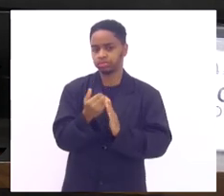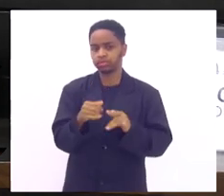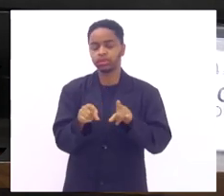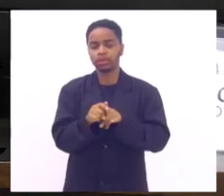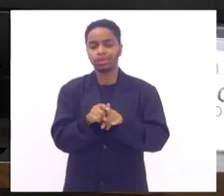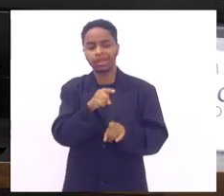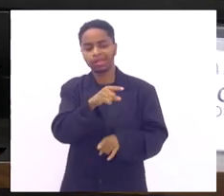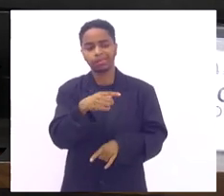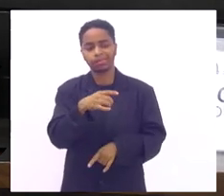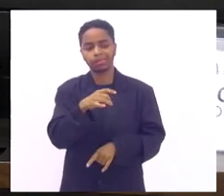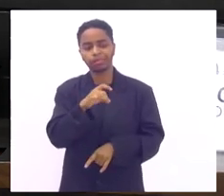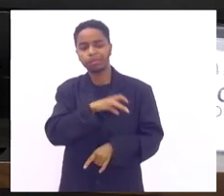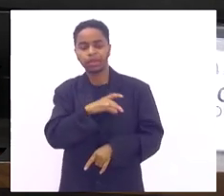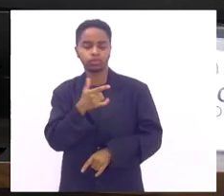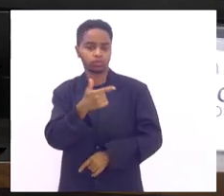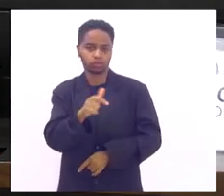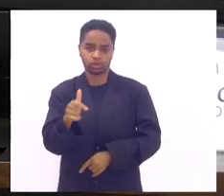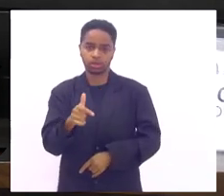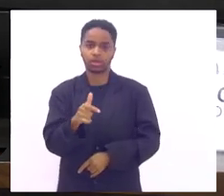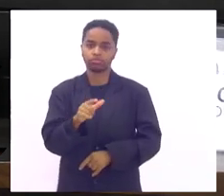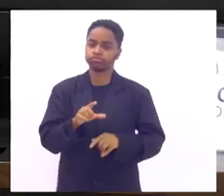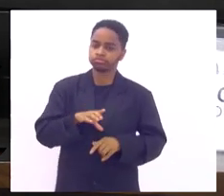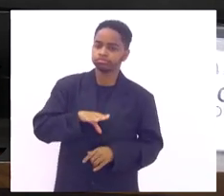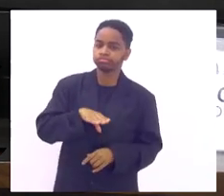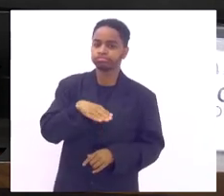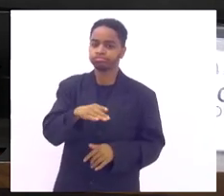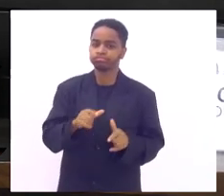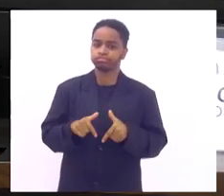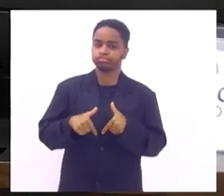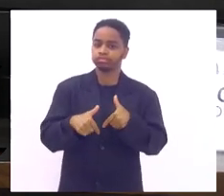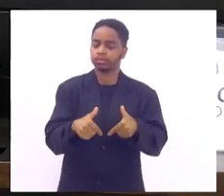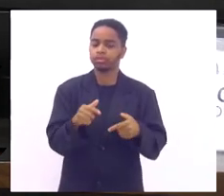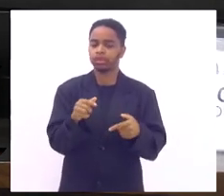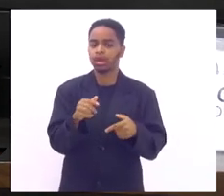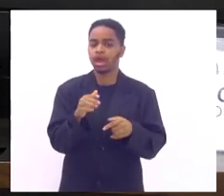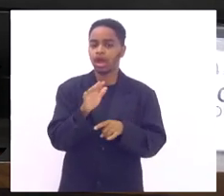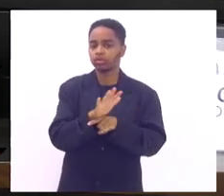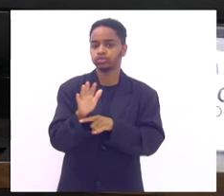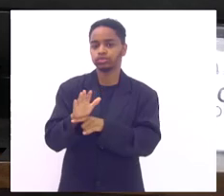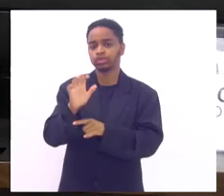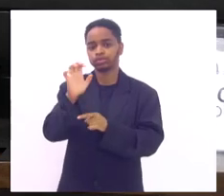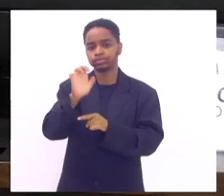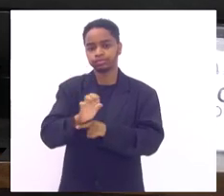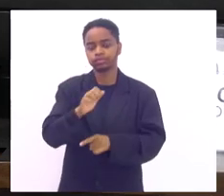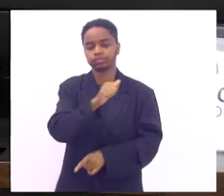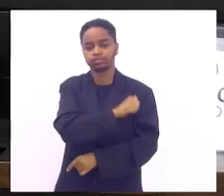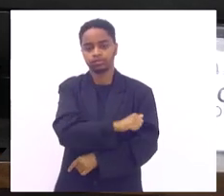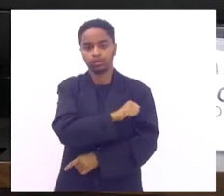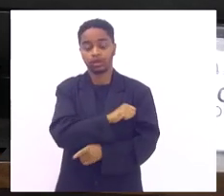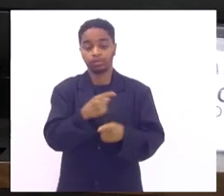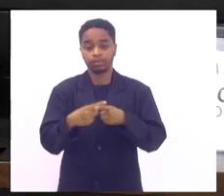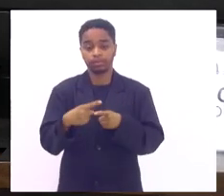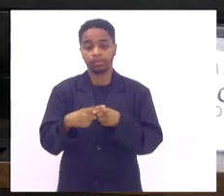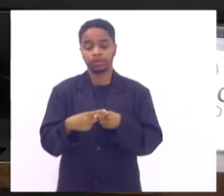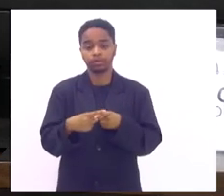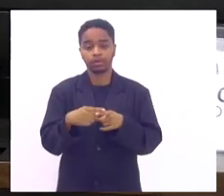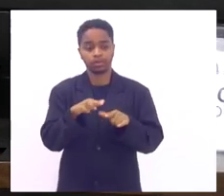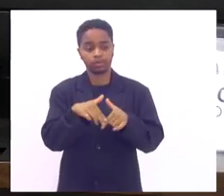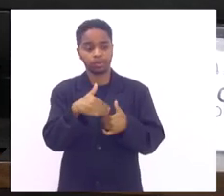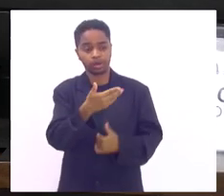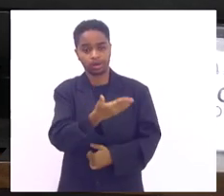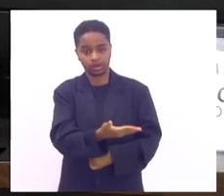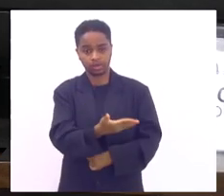teve medo de colocar os seus préstimos a favor do Estado do Rio de Janeiro. Pelas mãos dela, a gente teve